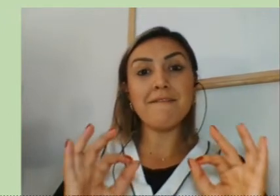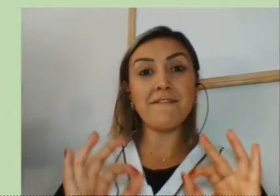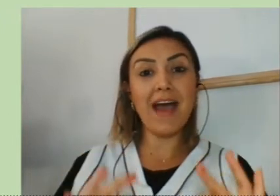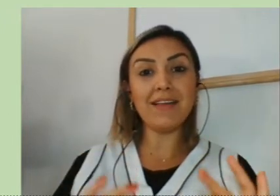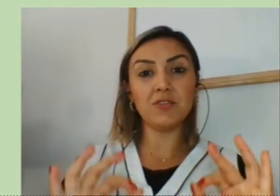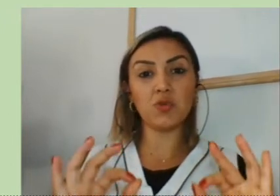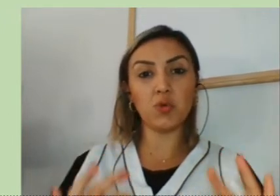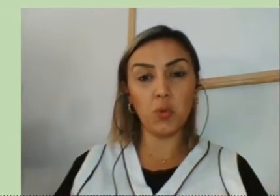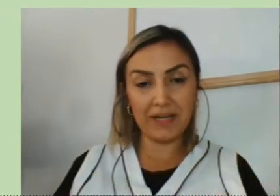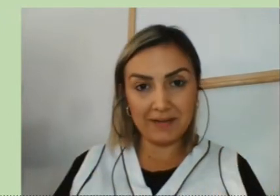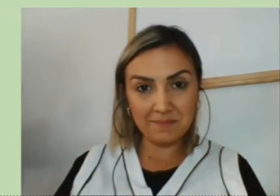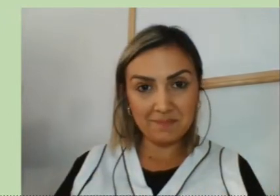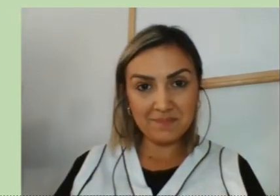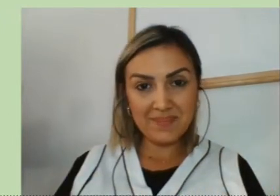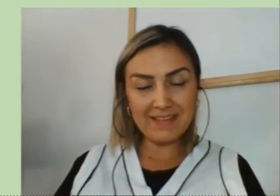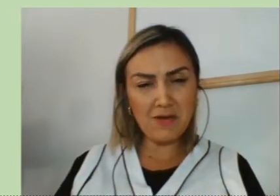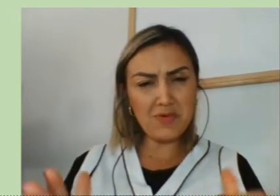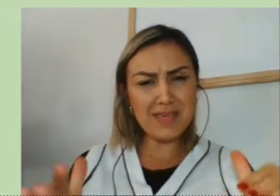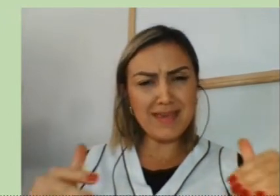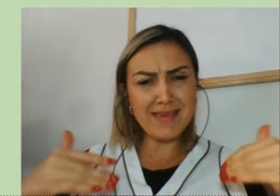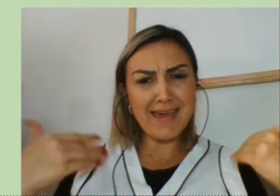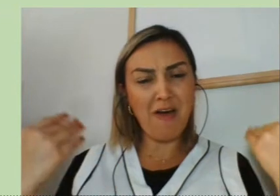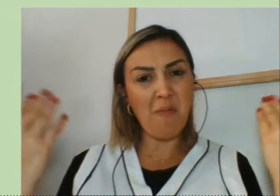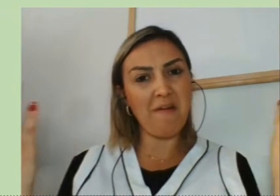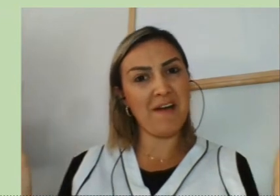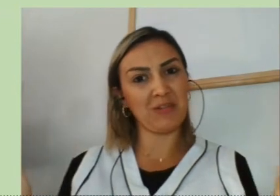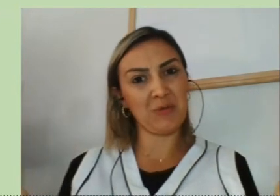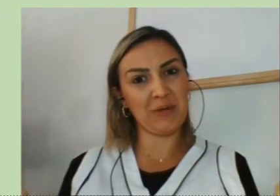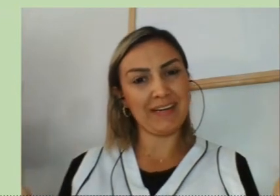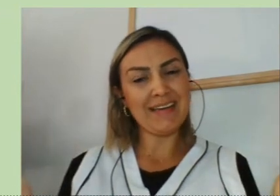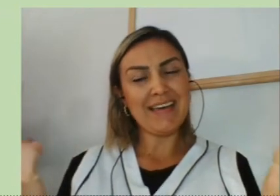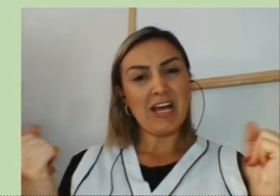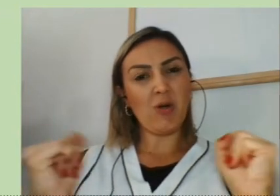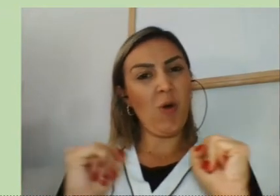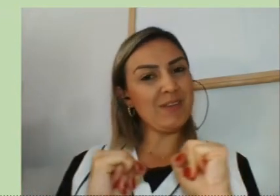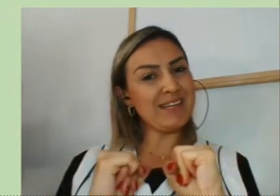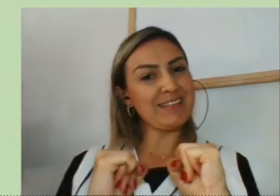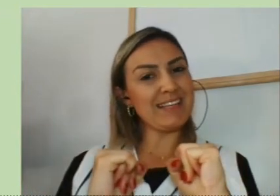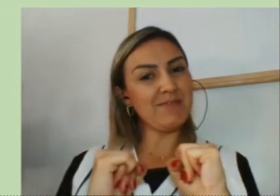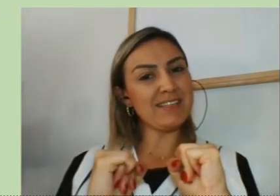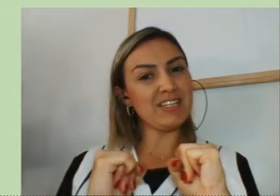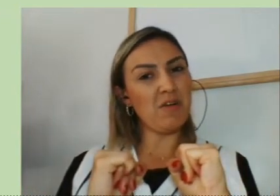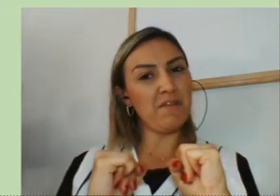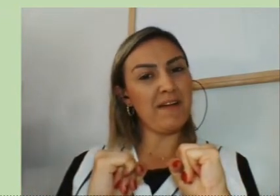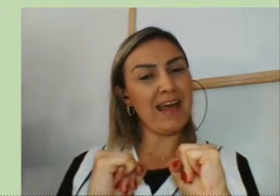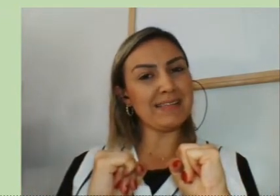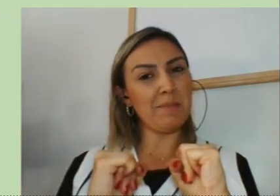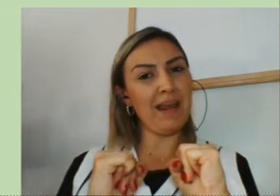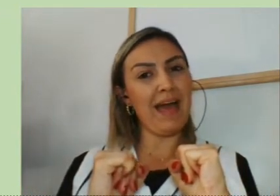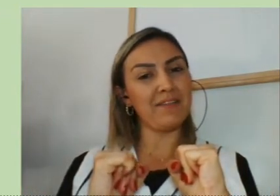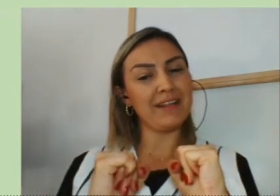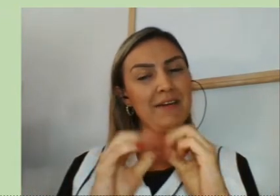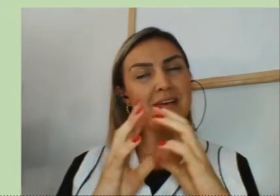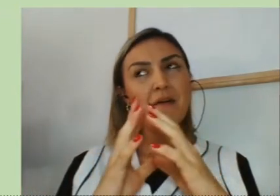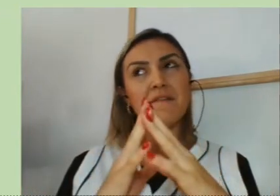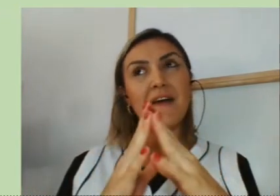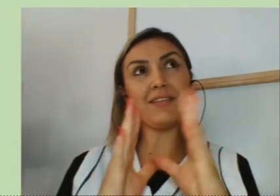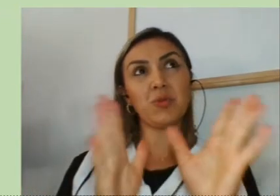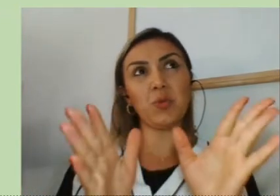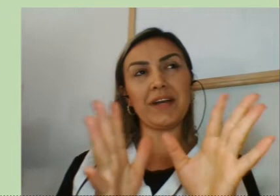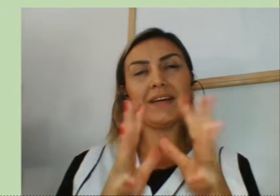chama fatura. Então, o que é uma fatura? Com certeza você já ouviu falar essa palavra,